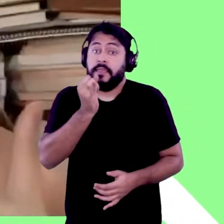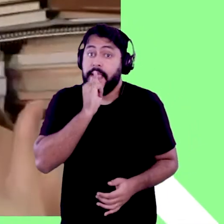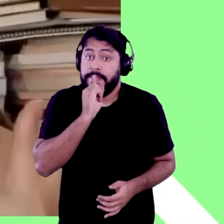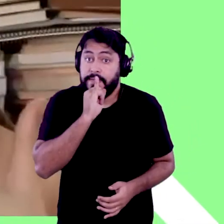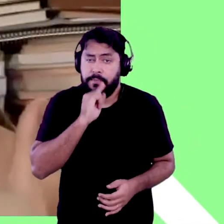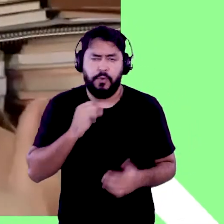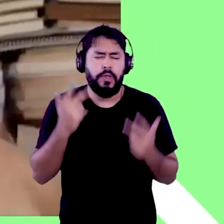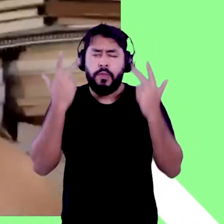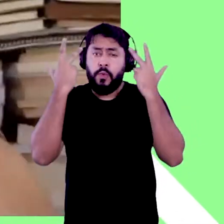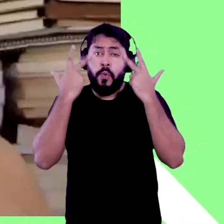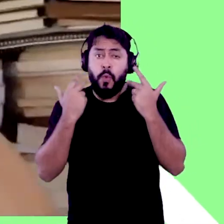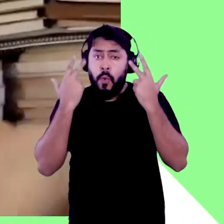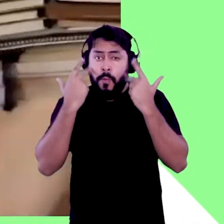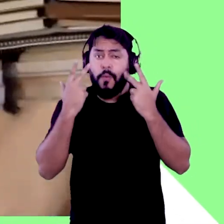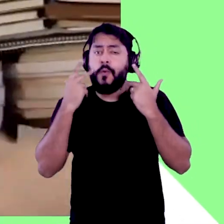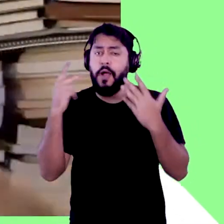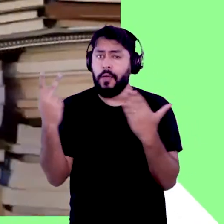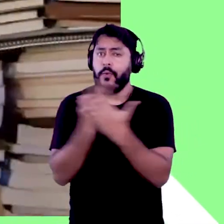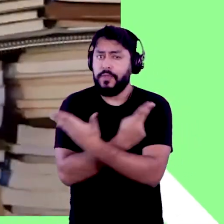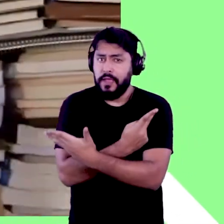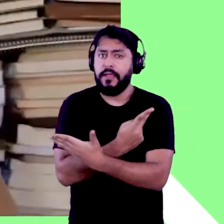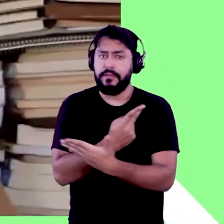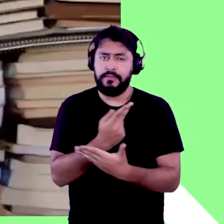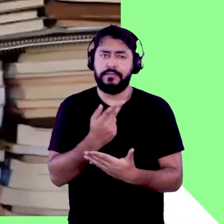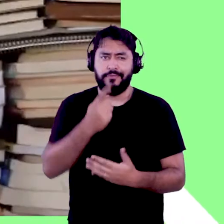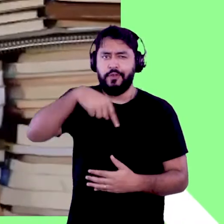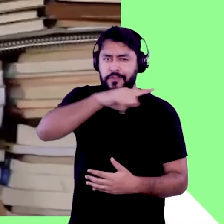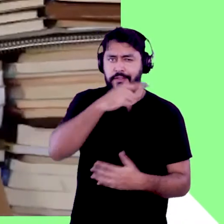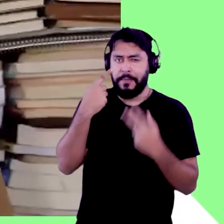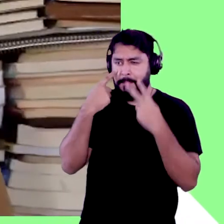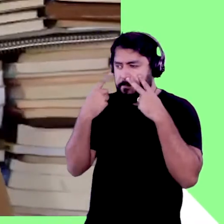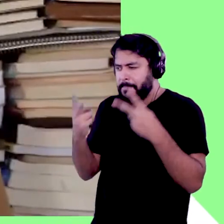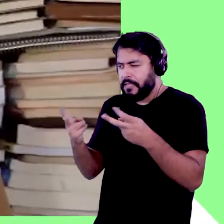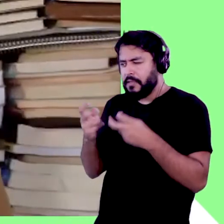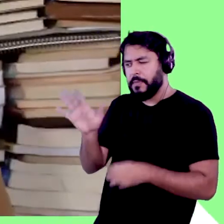comum, acaba ficando mais tangível para a gente.